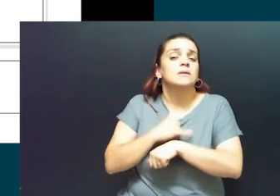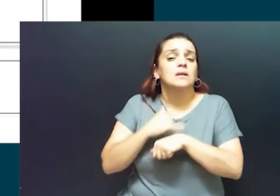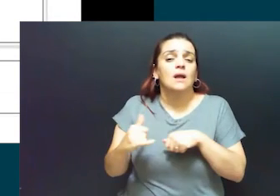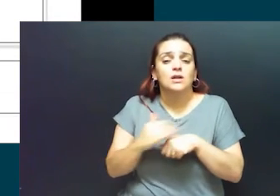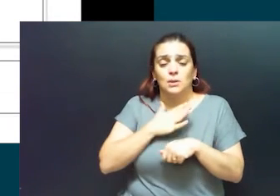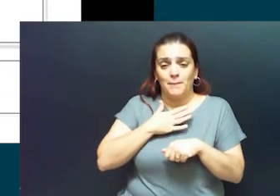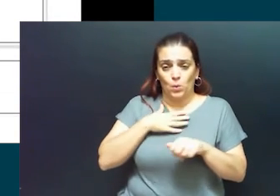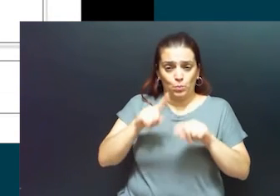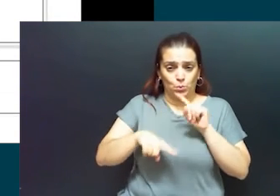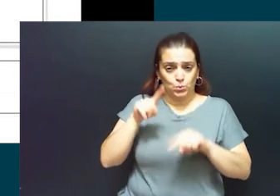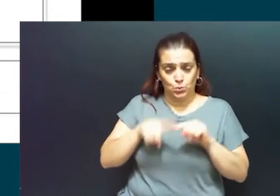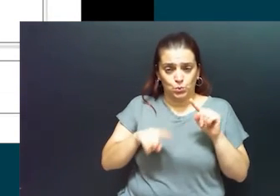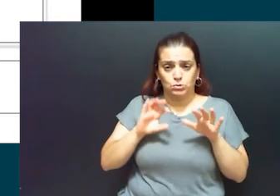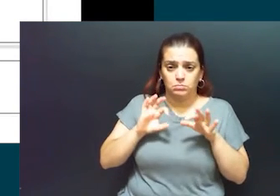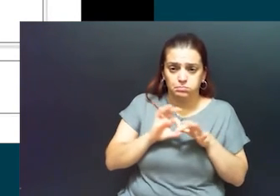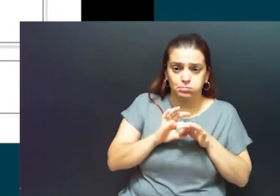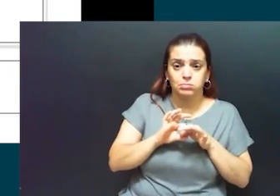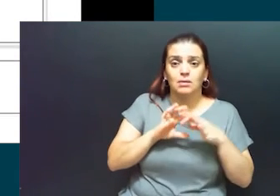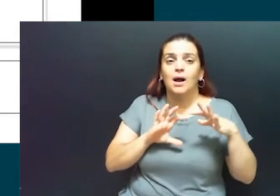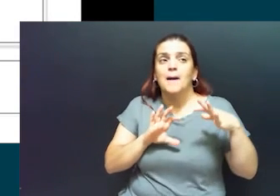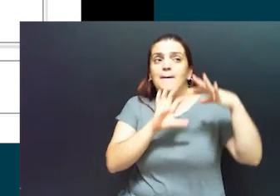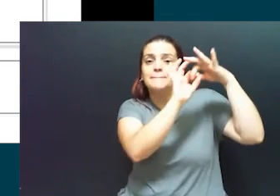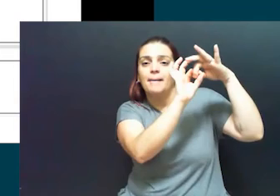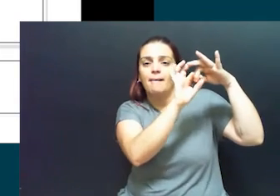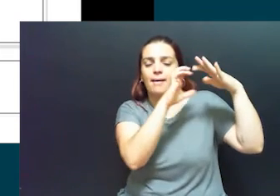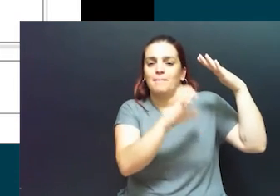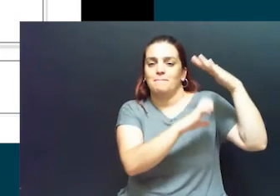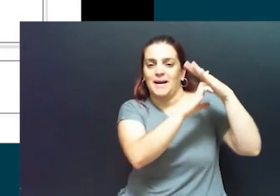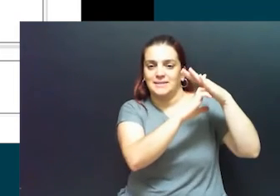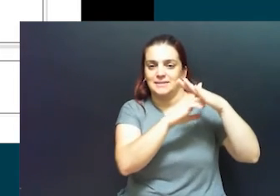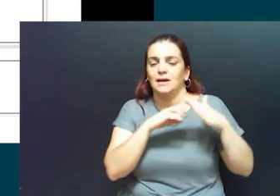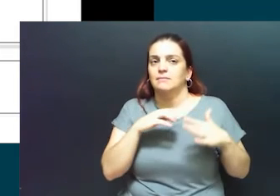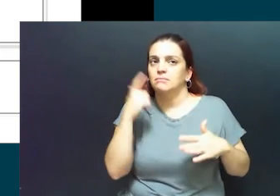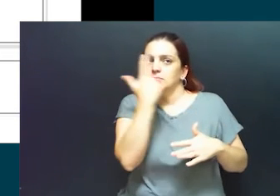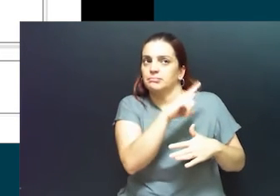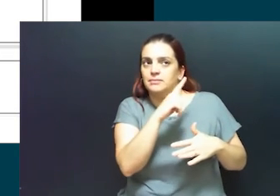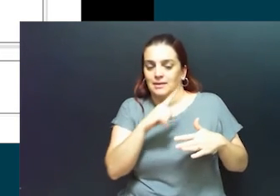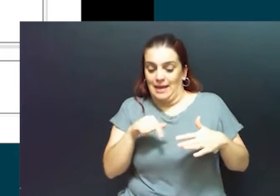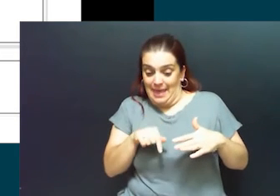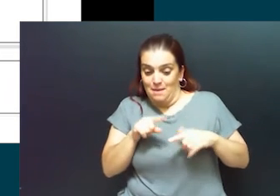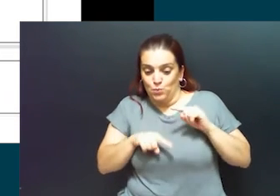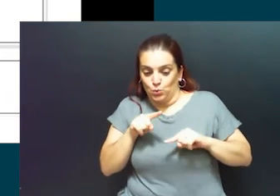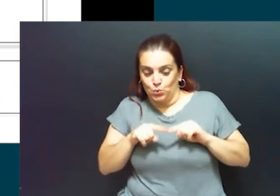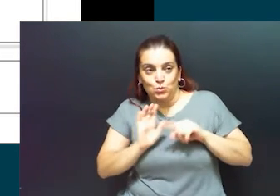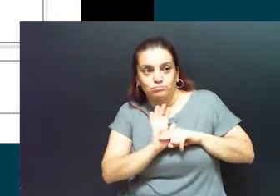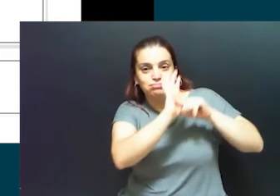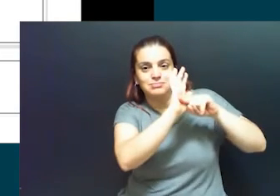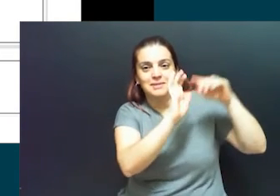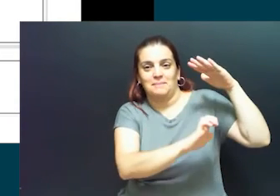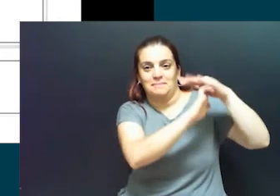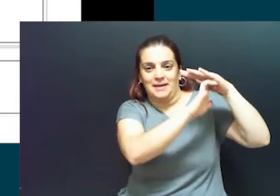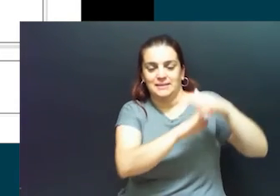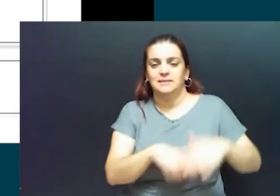essa estratégia está conectada com a estratégia da empresa, né? Como esse produto pode ajudar a empresa a alcançar a estratégia dela? As oportunidades que eu já